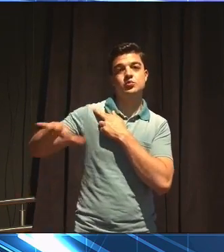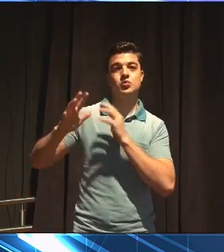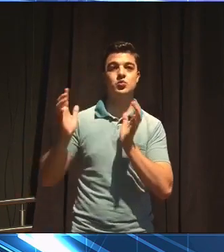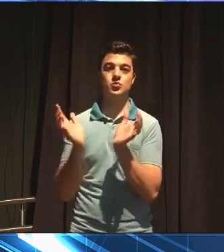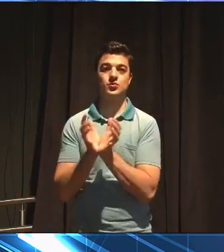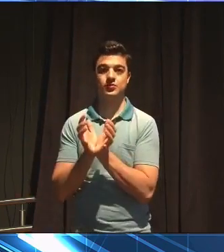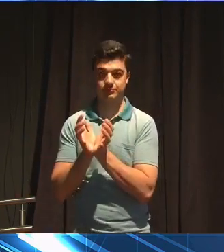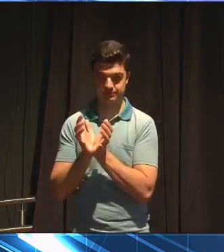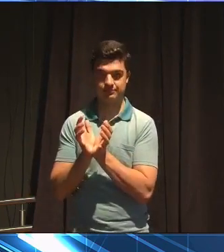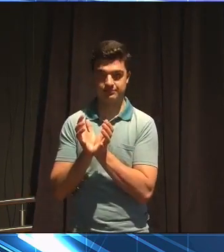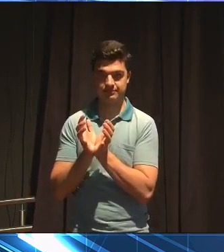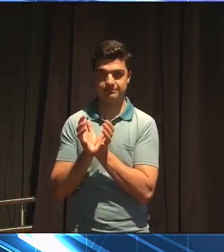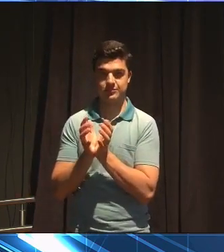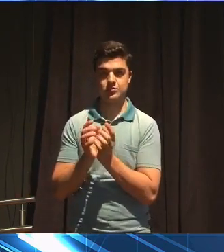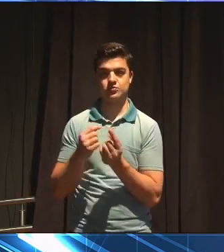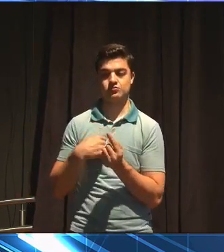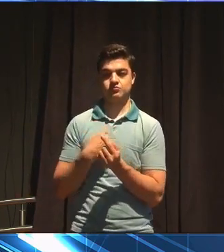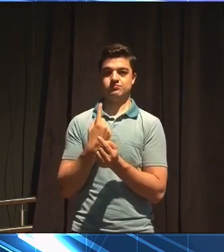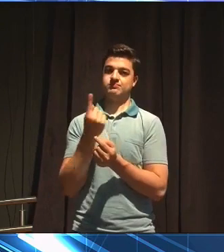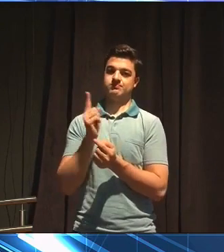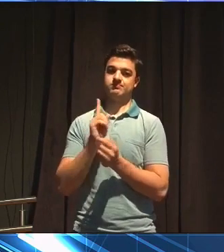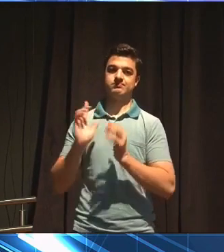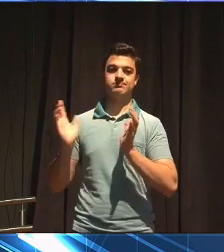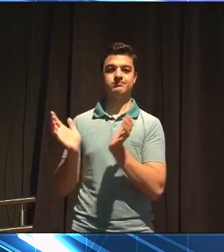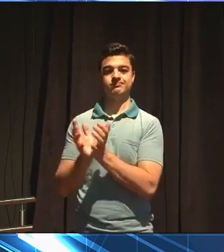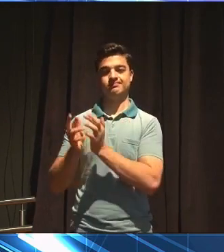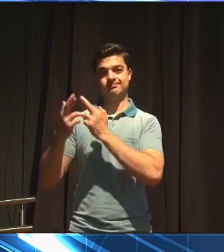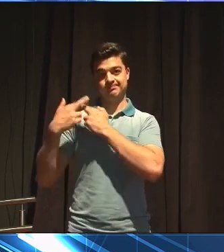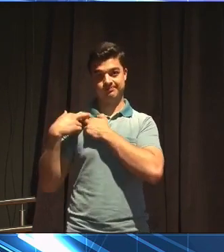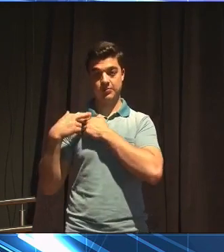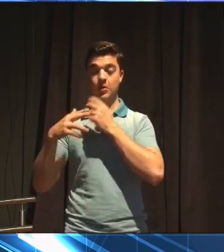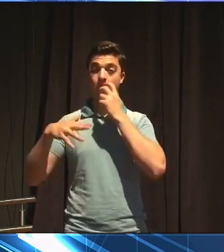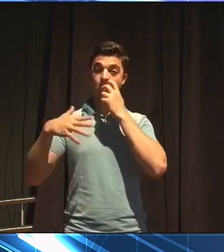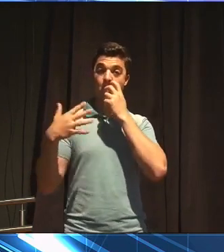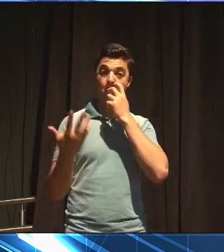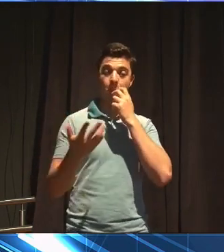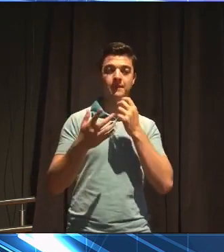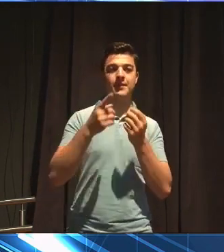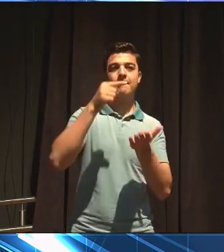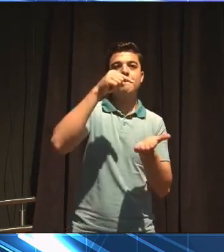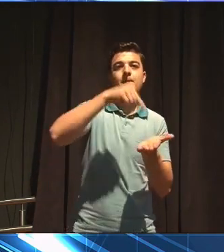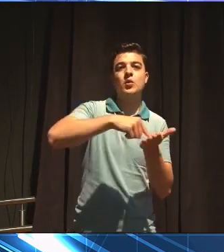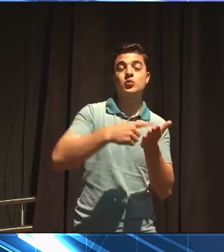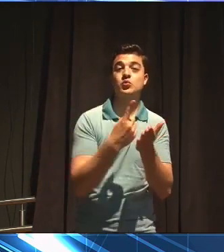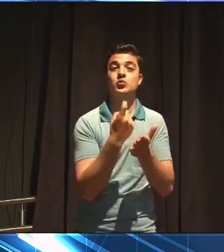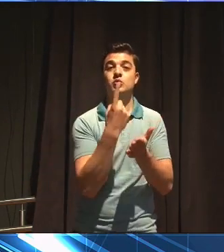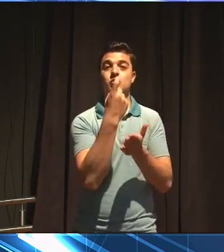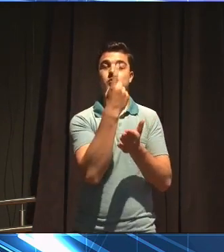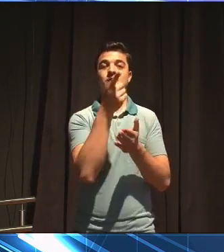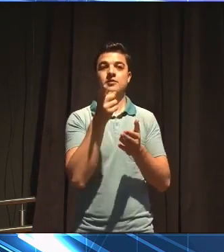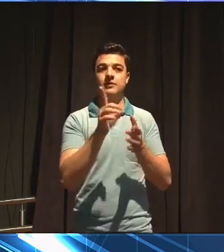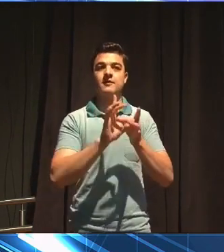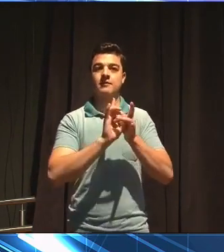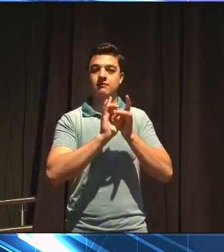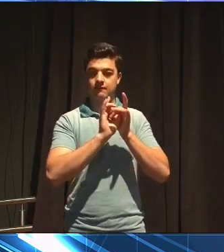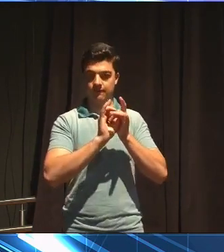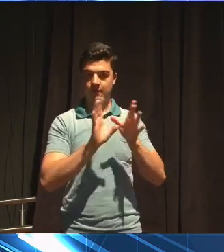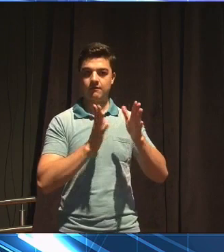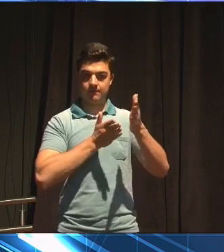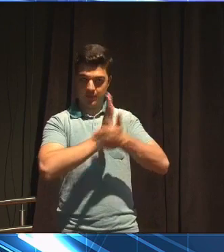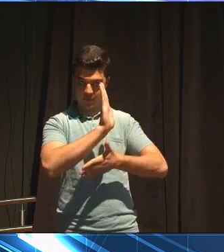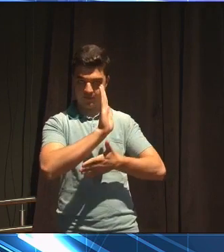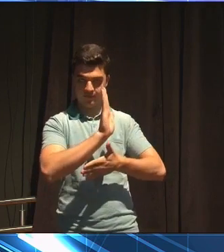se você for fazer uma validação num ponto único, e o maior exemplo é um API Gateway, eu vou fazer no API Gateway,